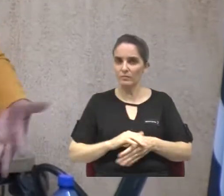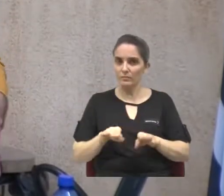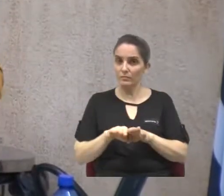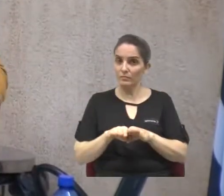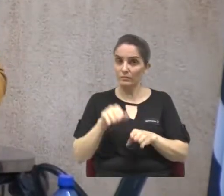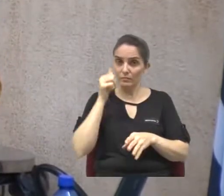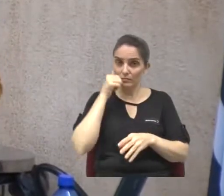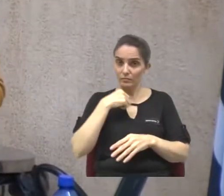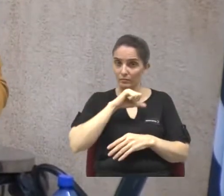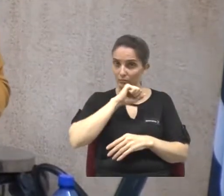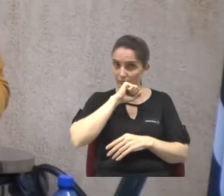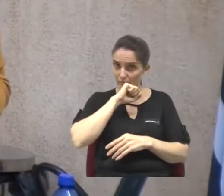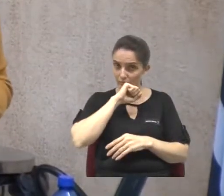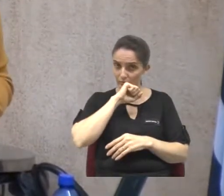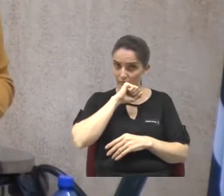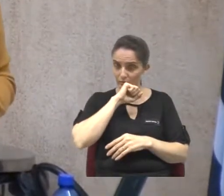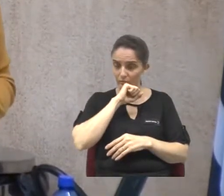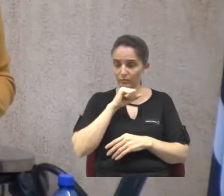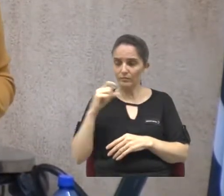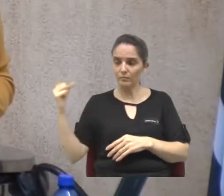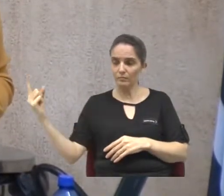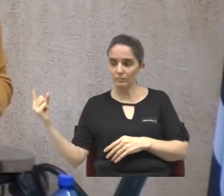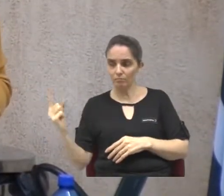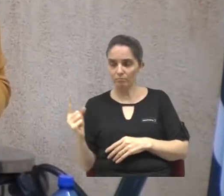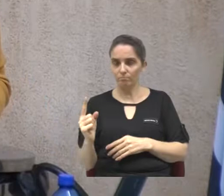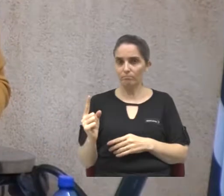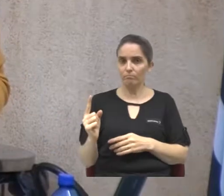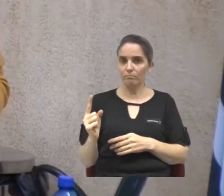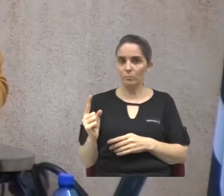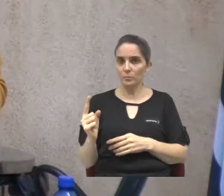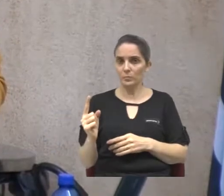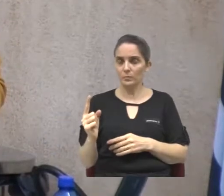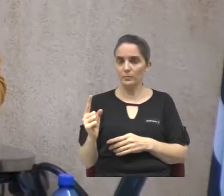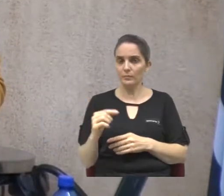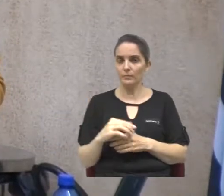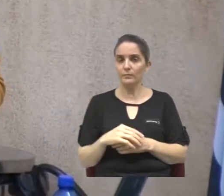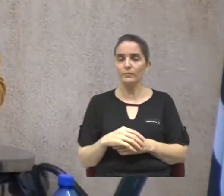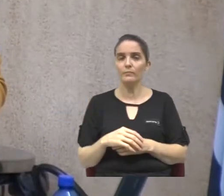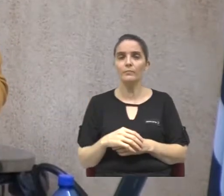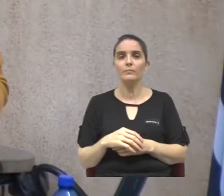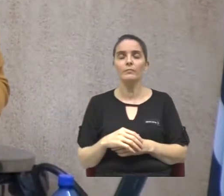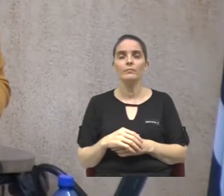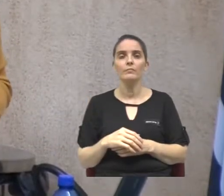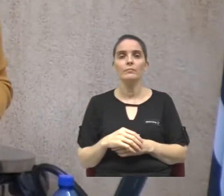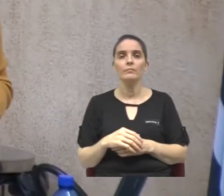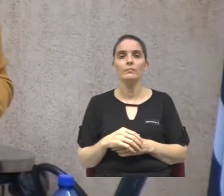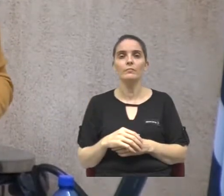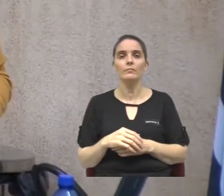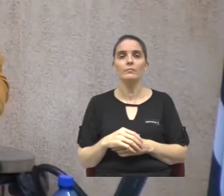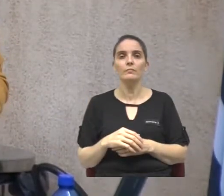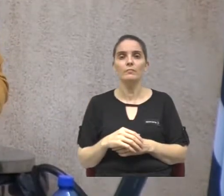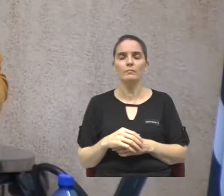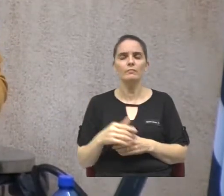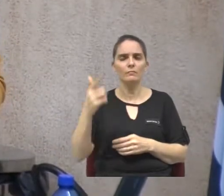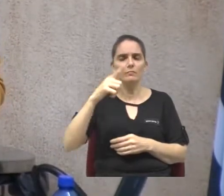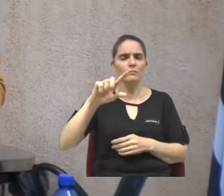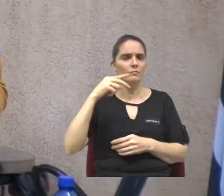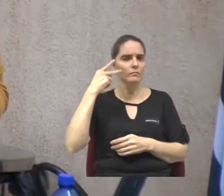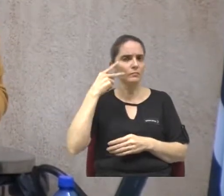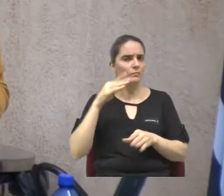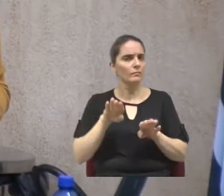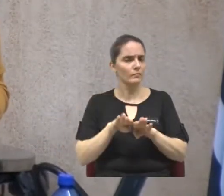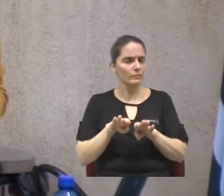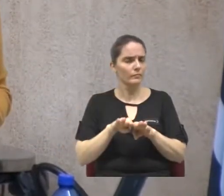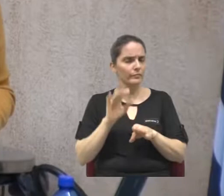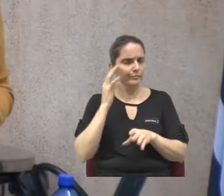procuram o gabinete, como tenho certeza que fazem com outras vereadoras dessa casa, em busca